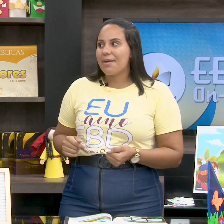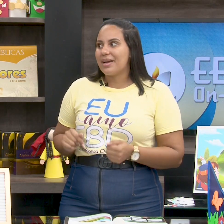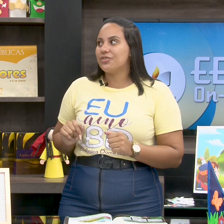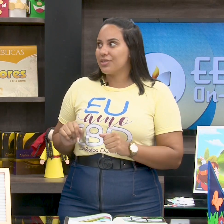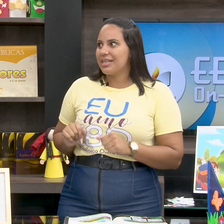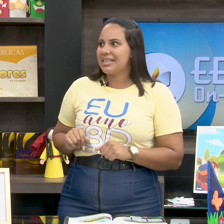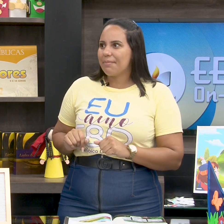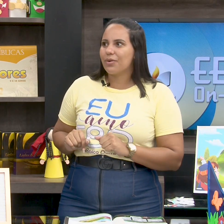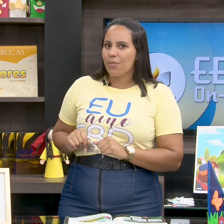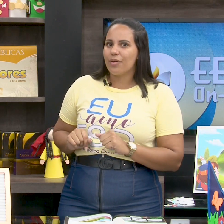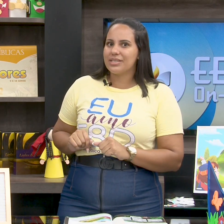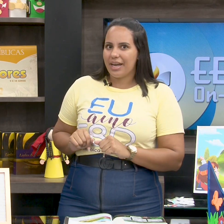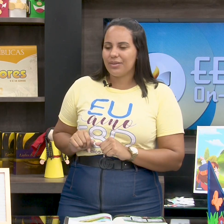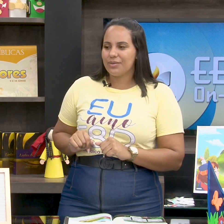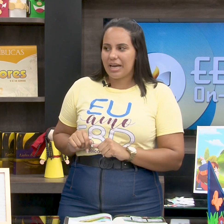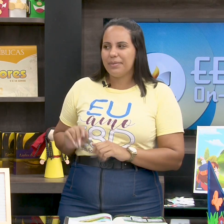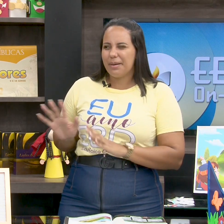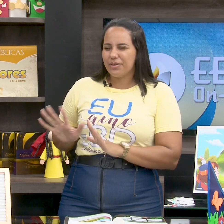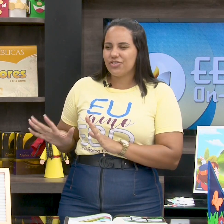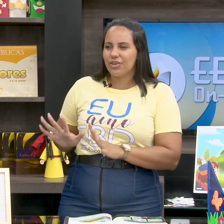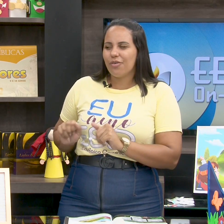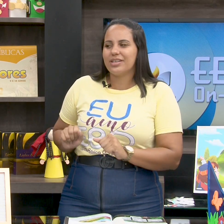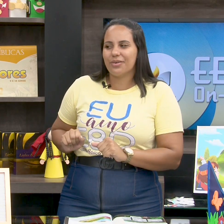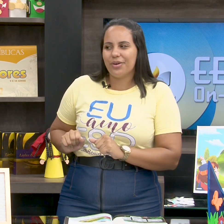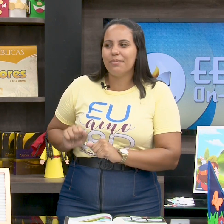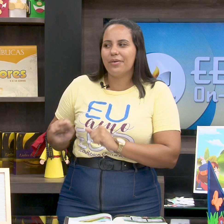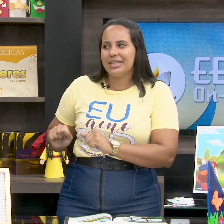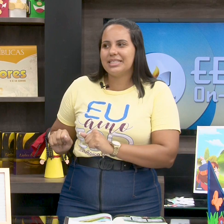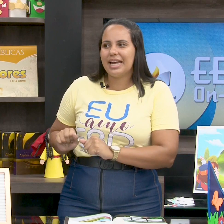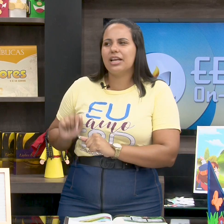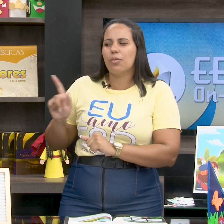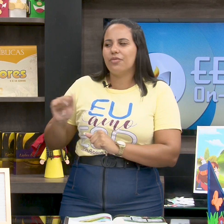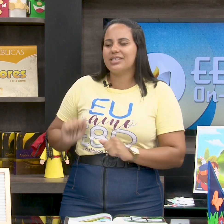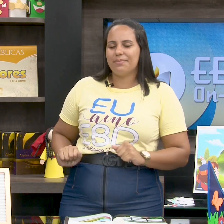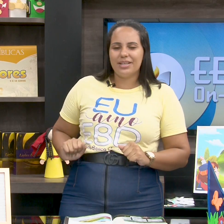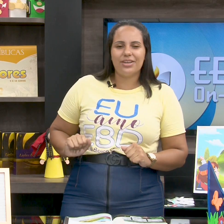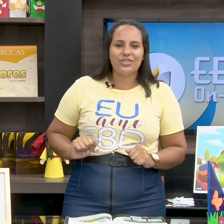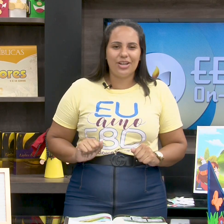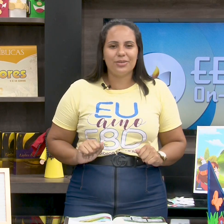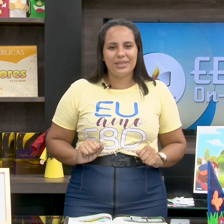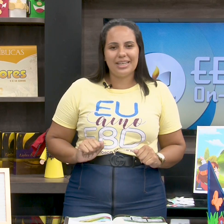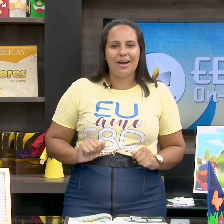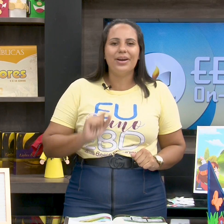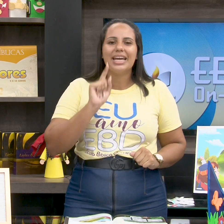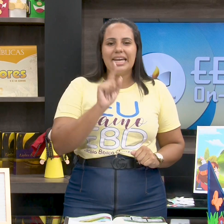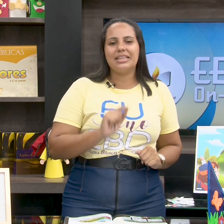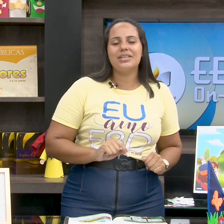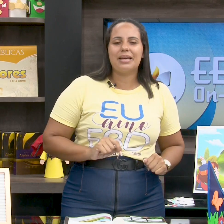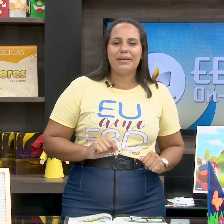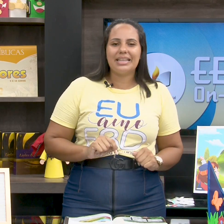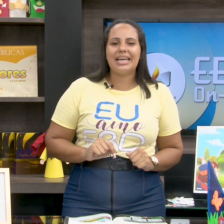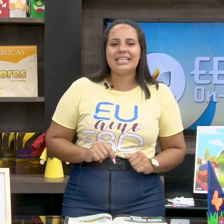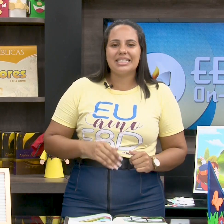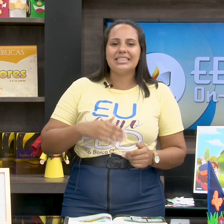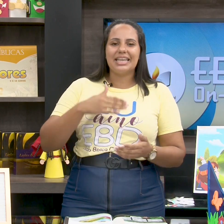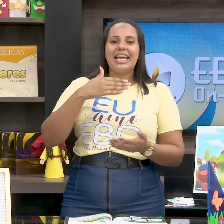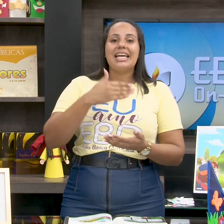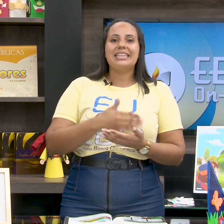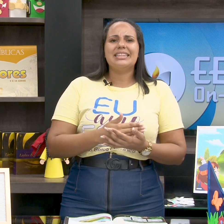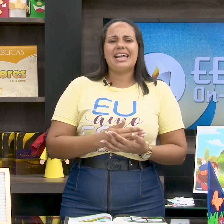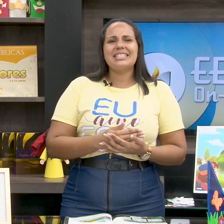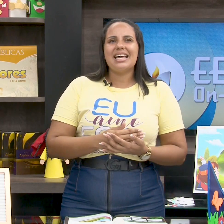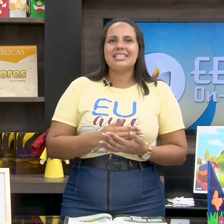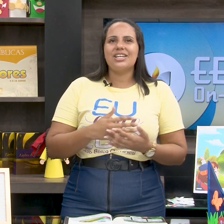diz, mas você sabe como é o certo, não sabe? Depois a gente conversa com o irmão e diz a ele como você aprendeu na escola dominical. Então isso é bem